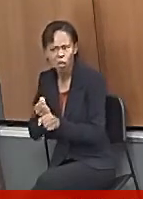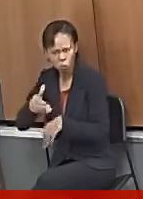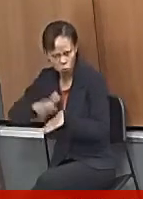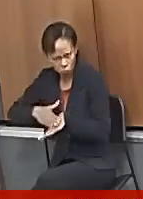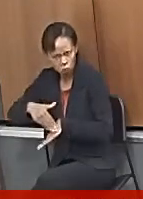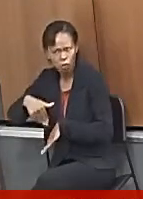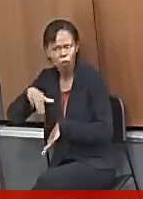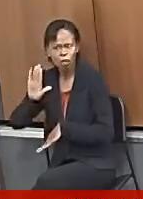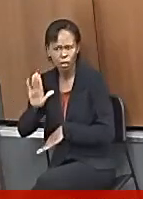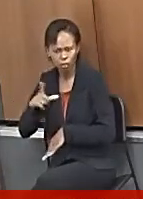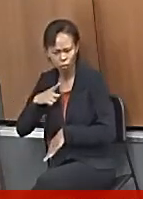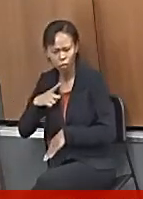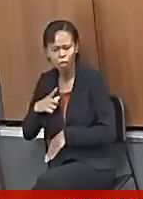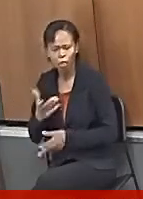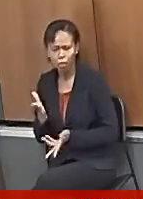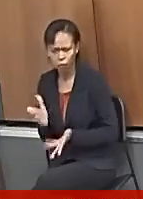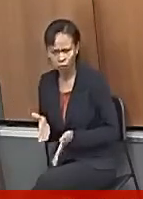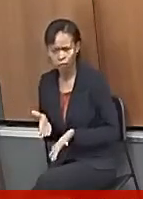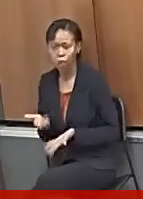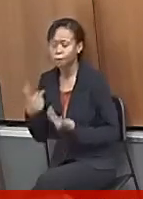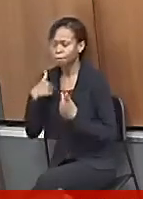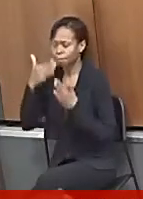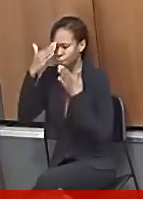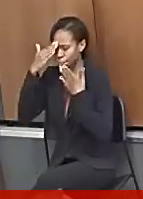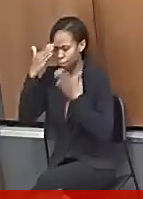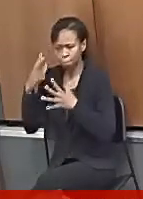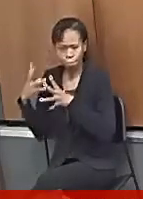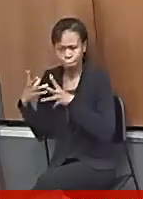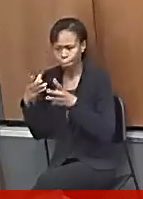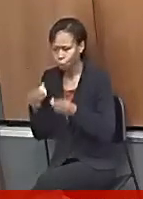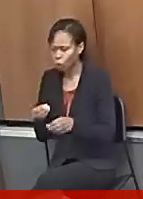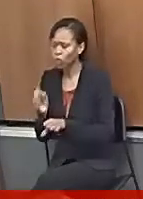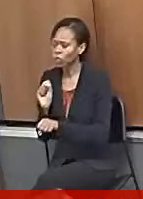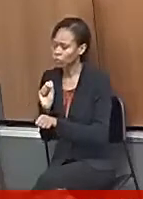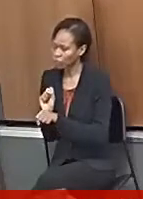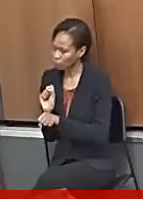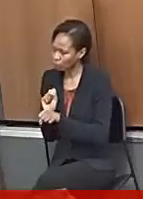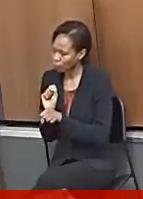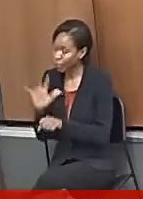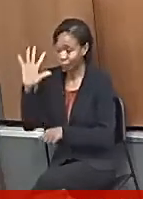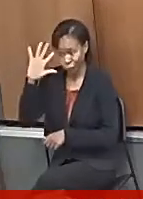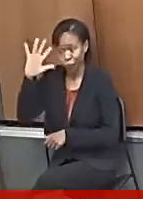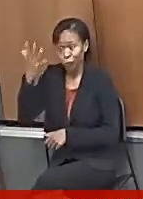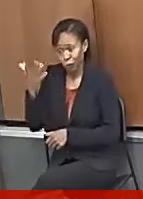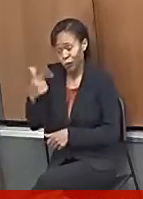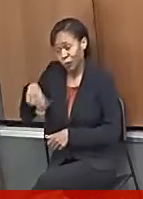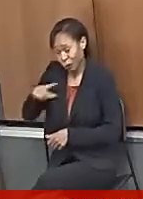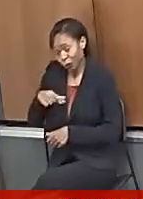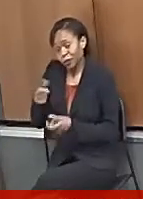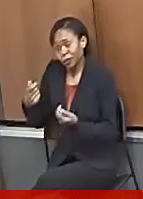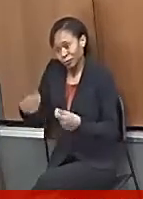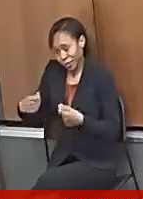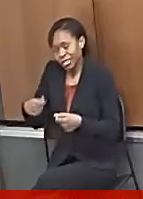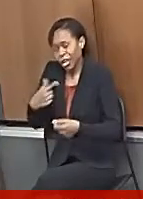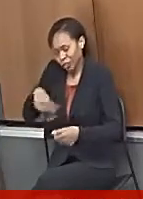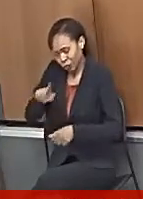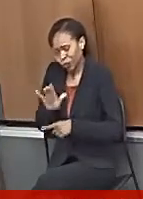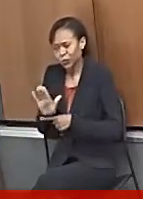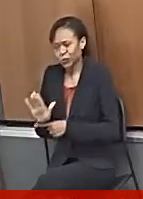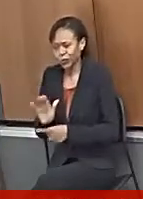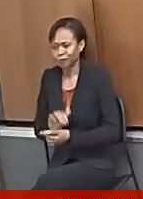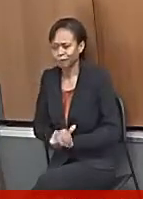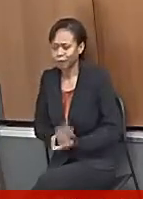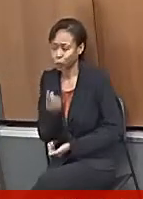eu agradeço a todos né espero ter contribuído e o que a gente precisar nós vamos à disposição a